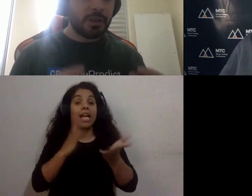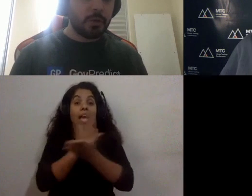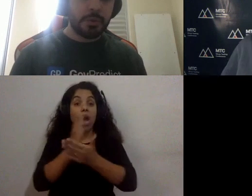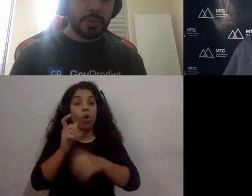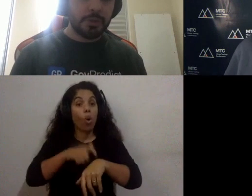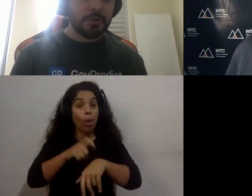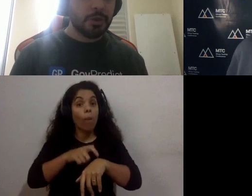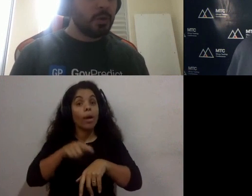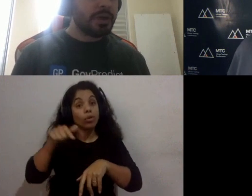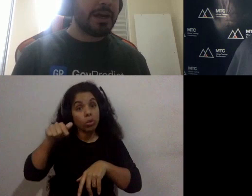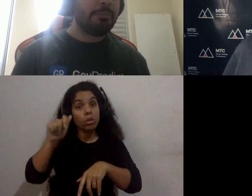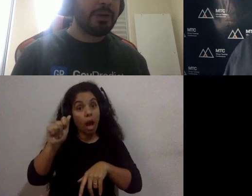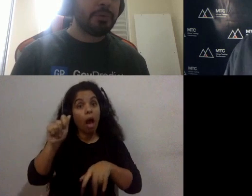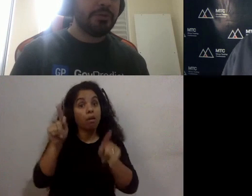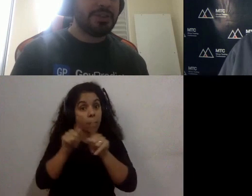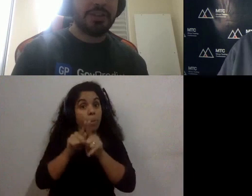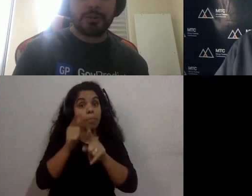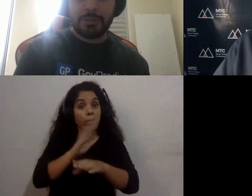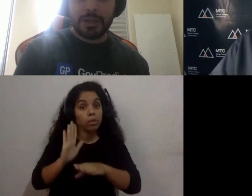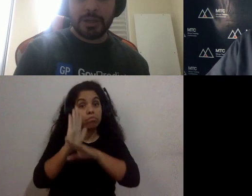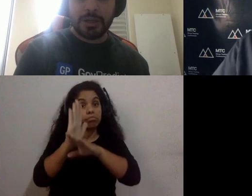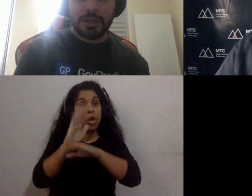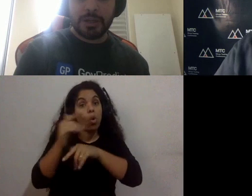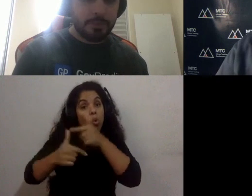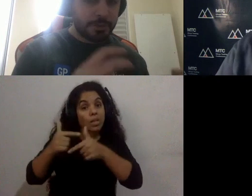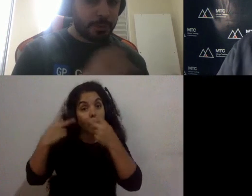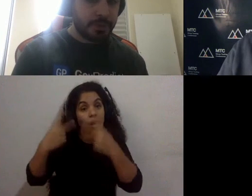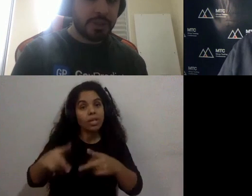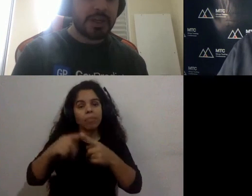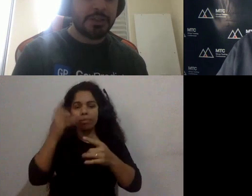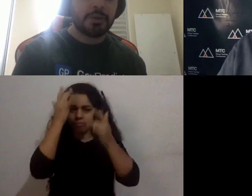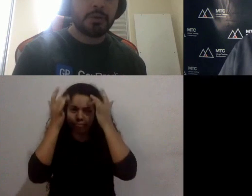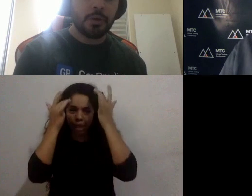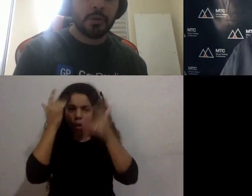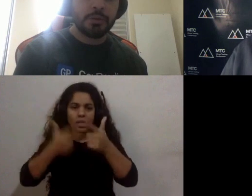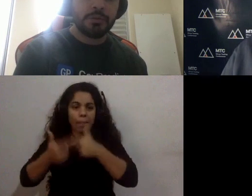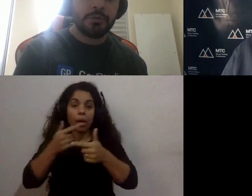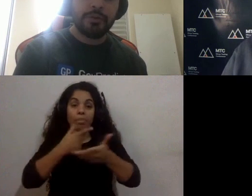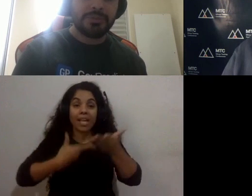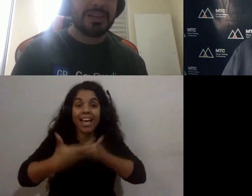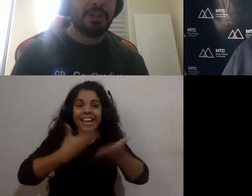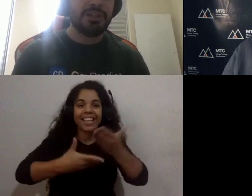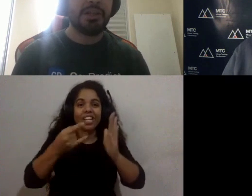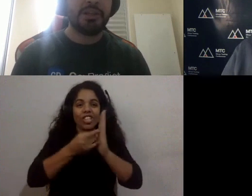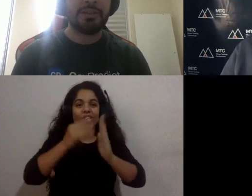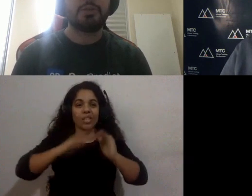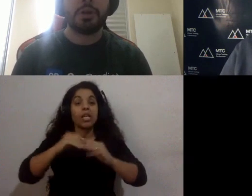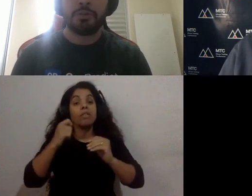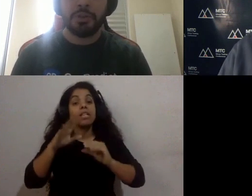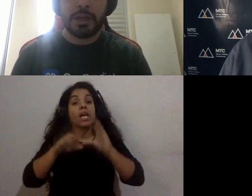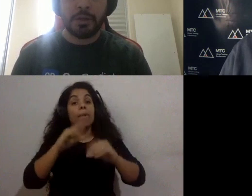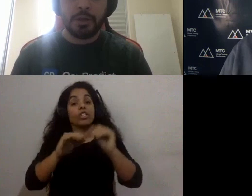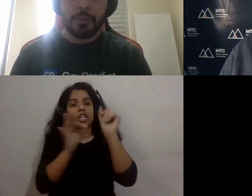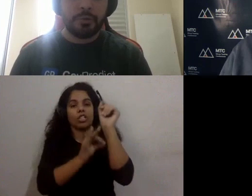de que, em algum momento, o QA, para poder facilitar o trabalho dele também, até mesmo para poder interagir com o desenvolvedor, ele vai precisar mexer nesse